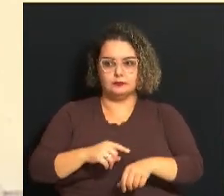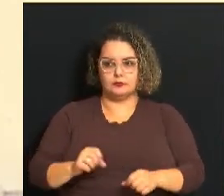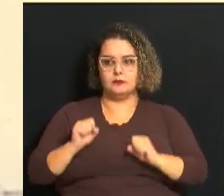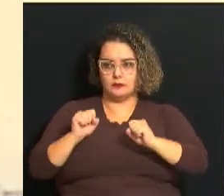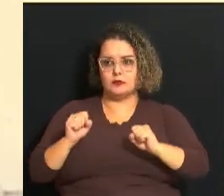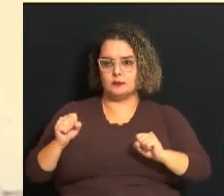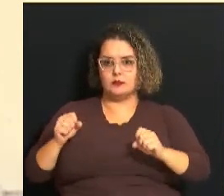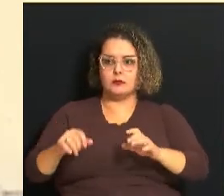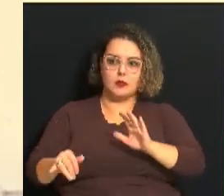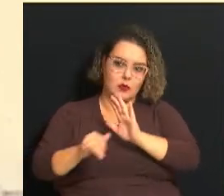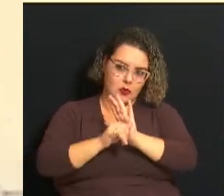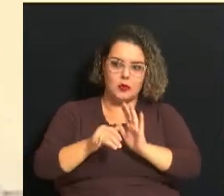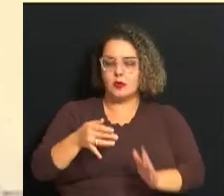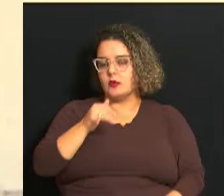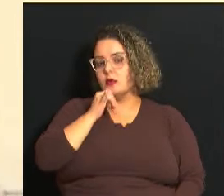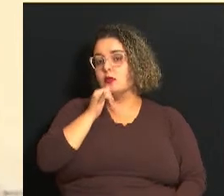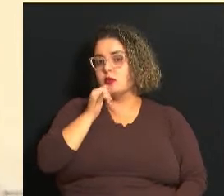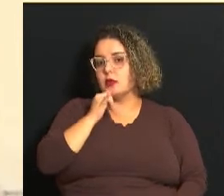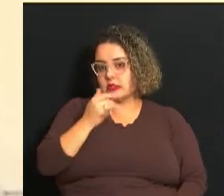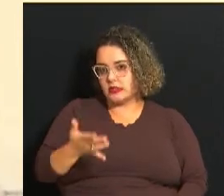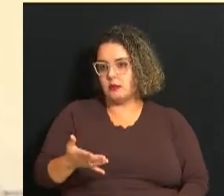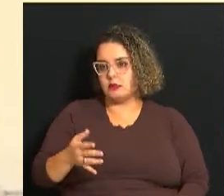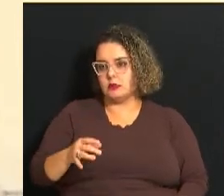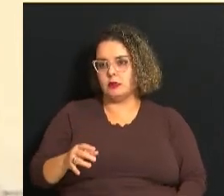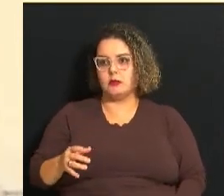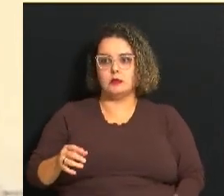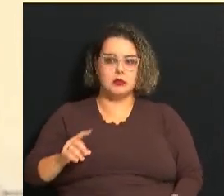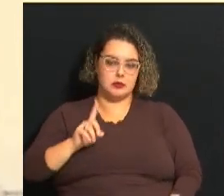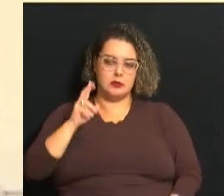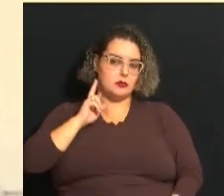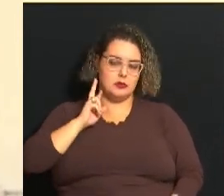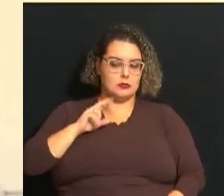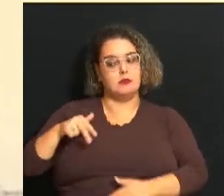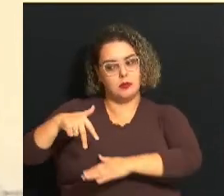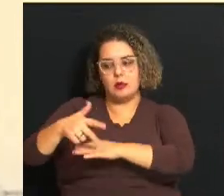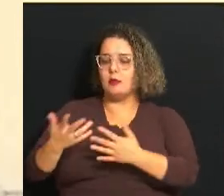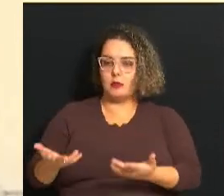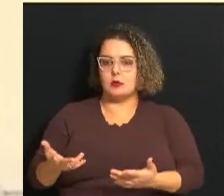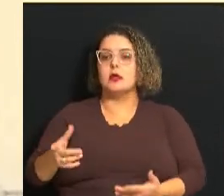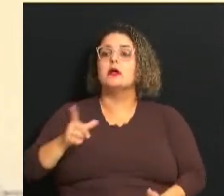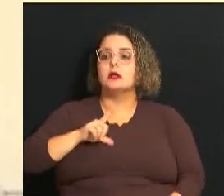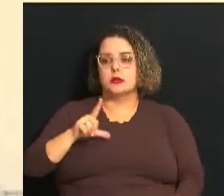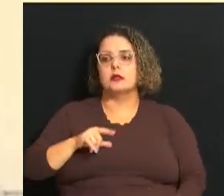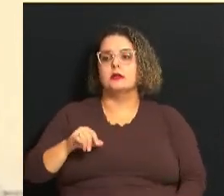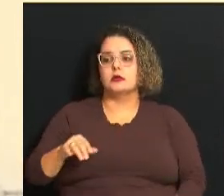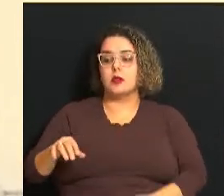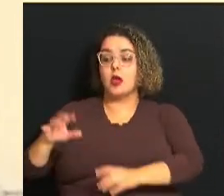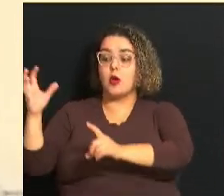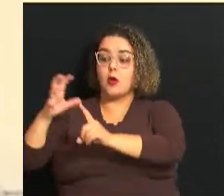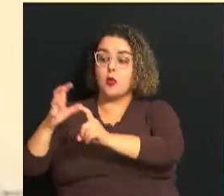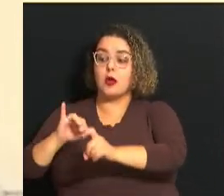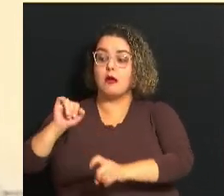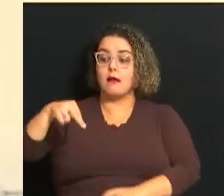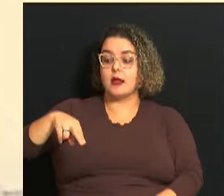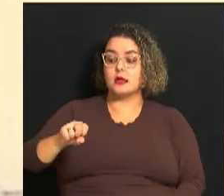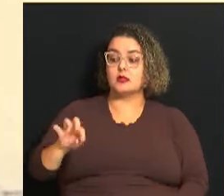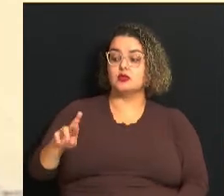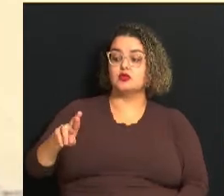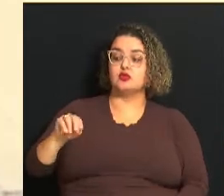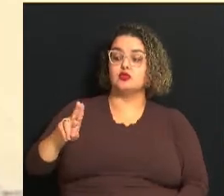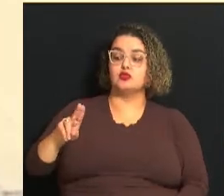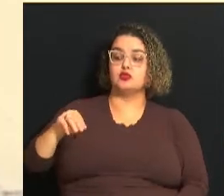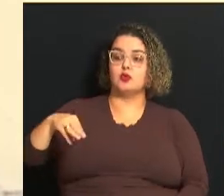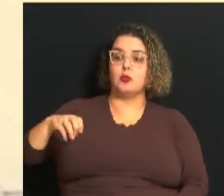num exemplo prático né Sem expor as vítimas obviamente mas existe é uma prática o tal do assédio Então o que seria o assédio